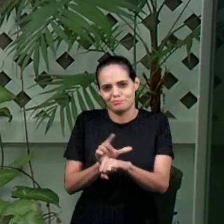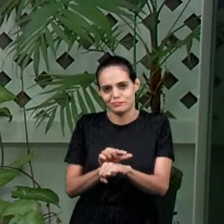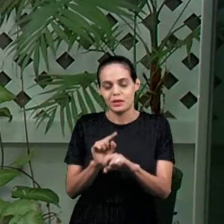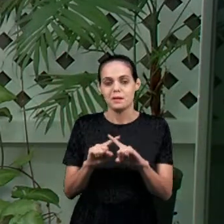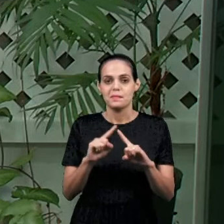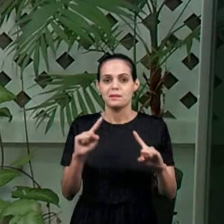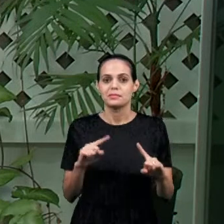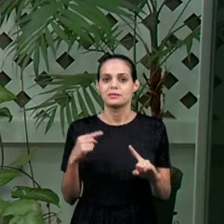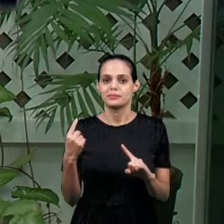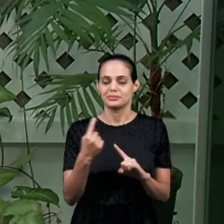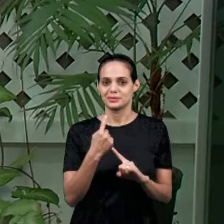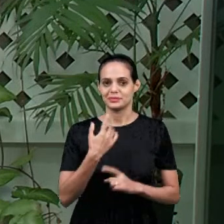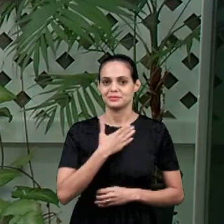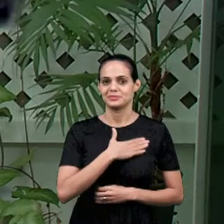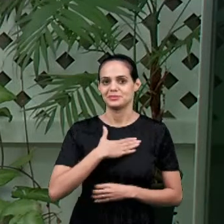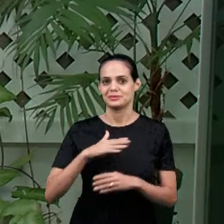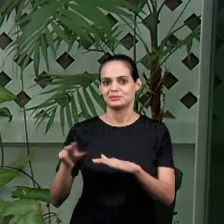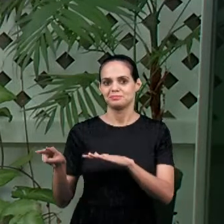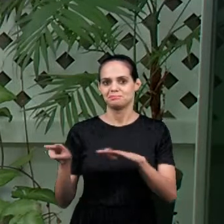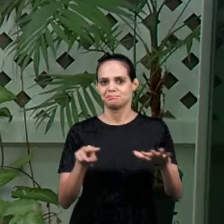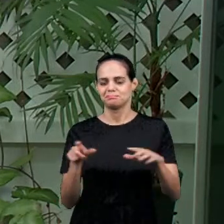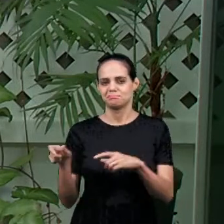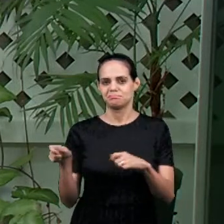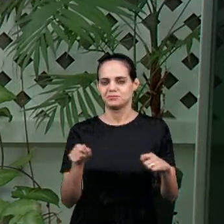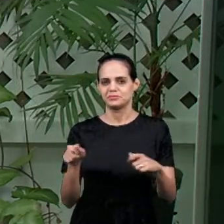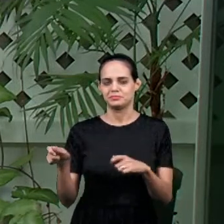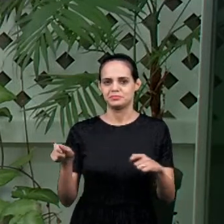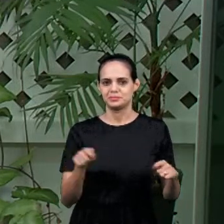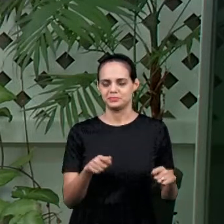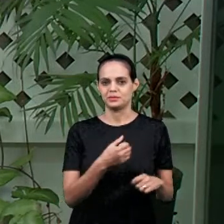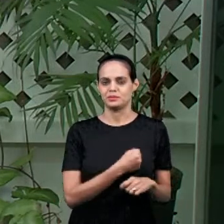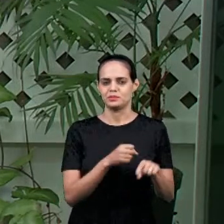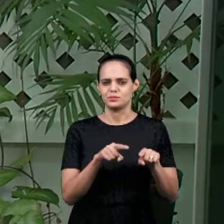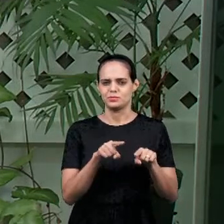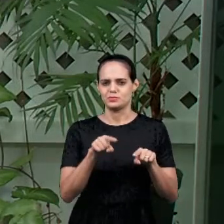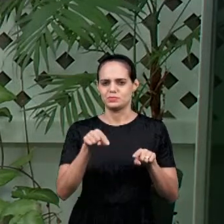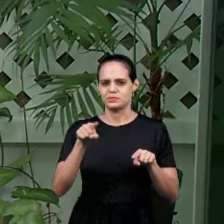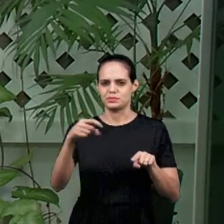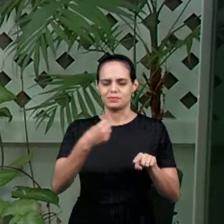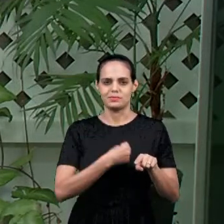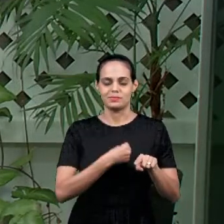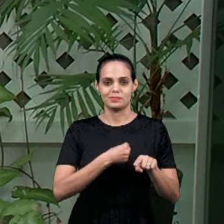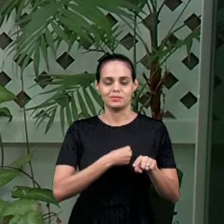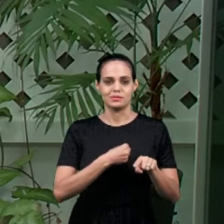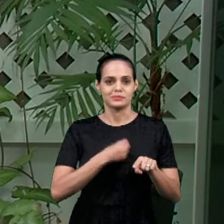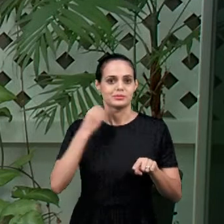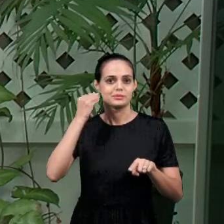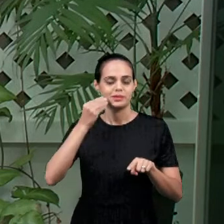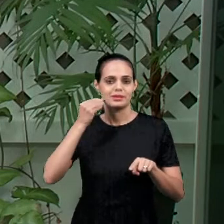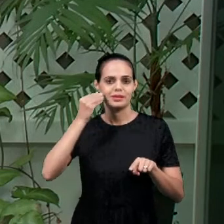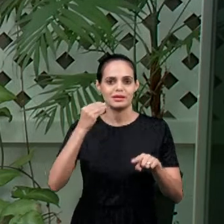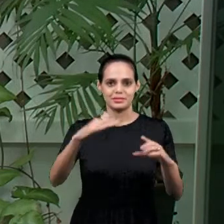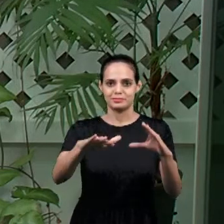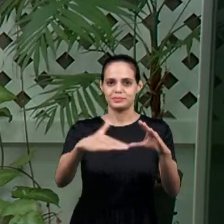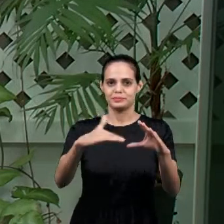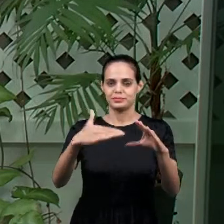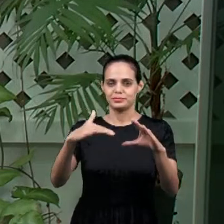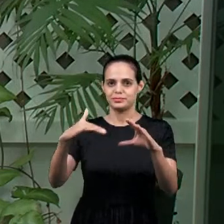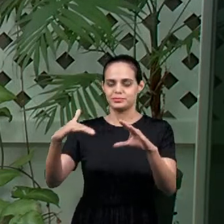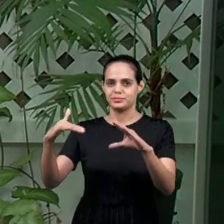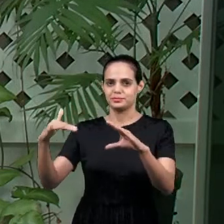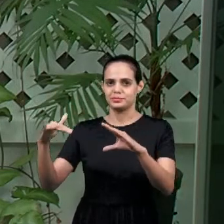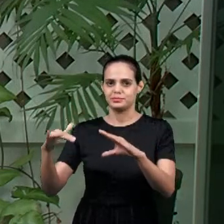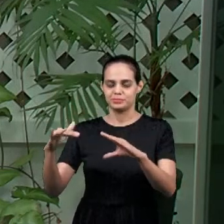de toda semana trazer o número de experiências que os irmãos têm nos mandado de todas as partes